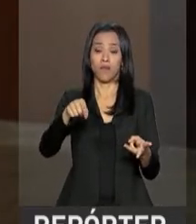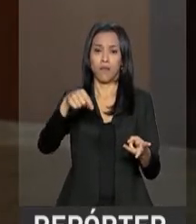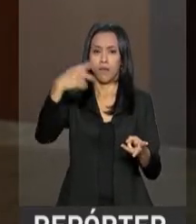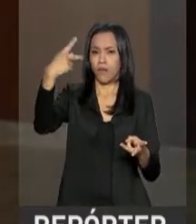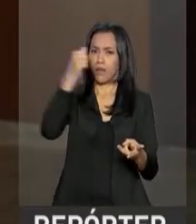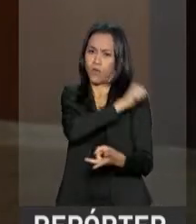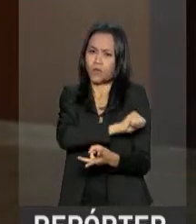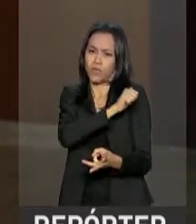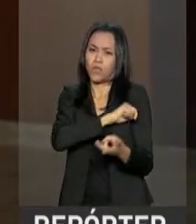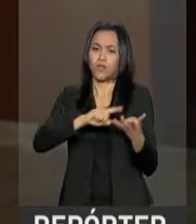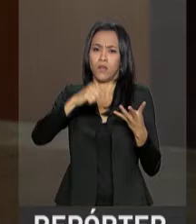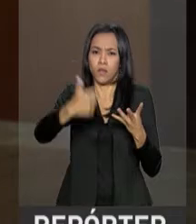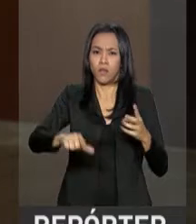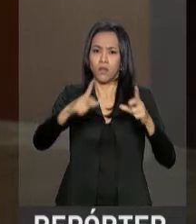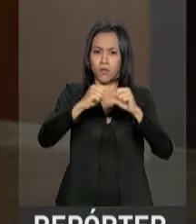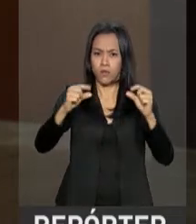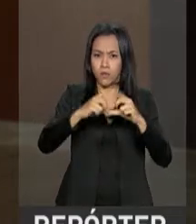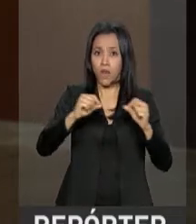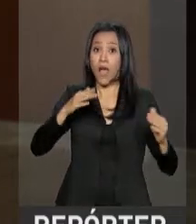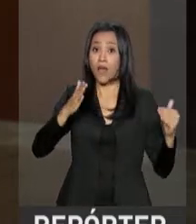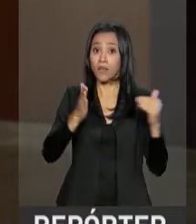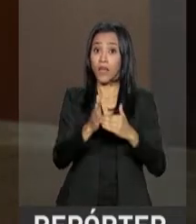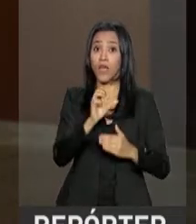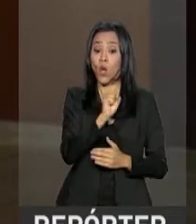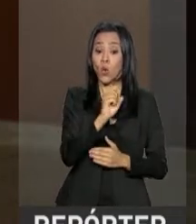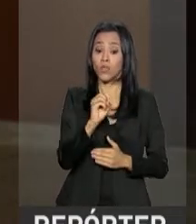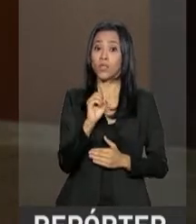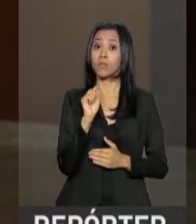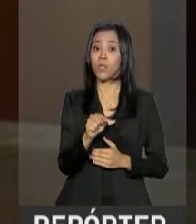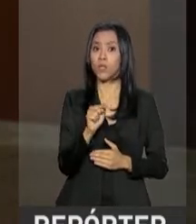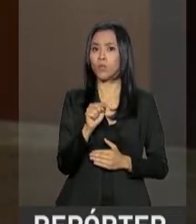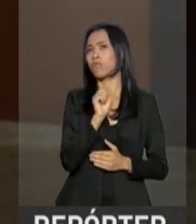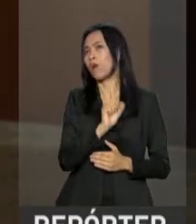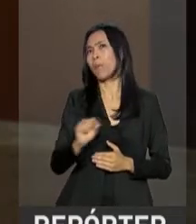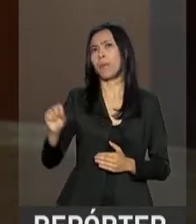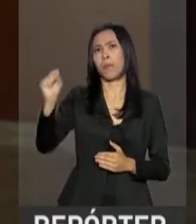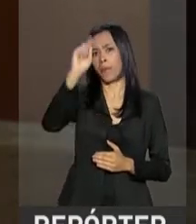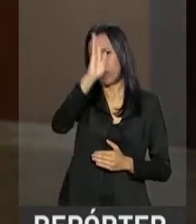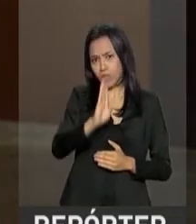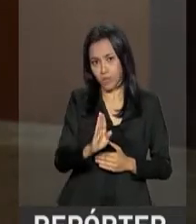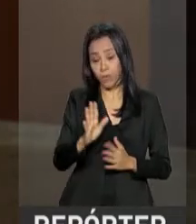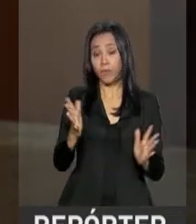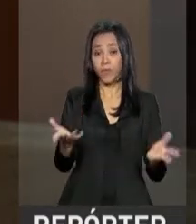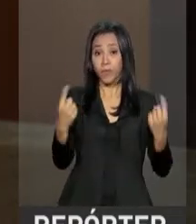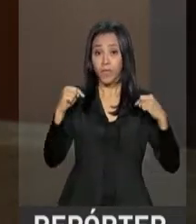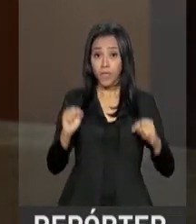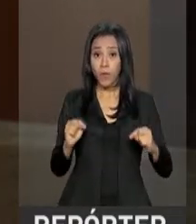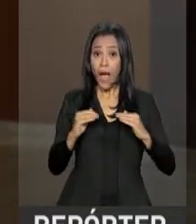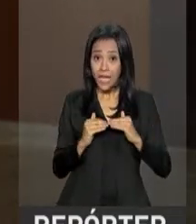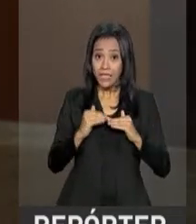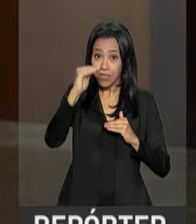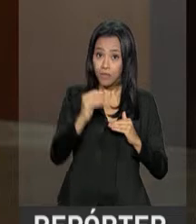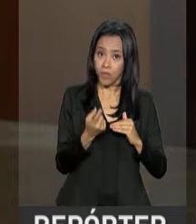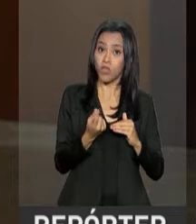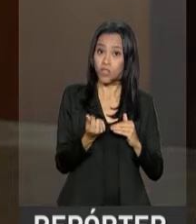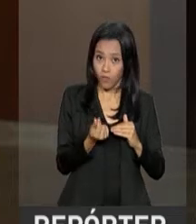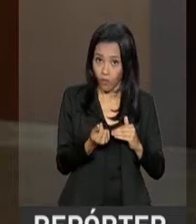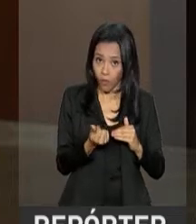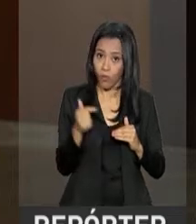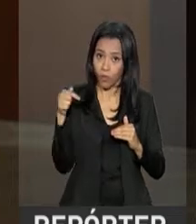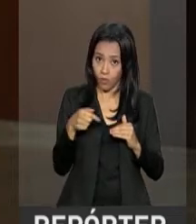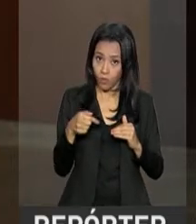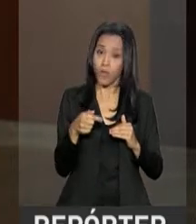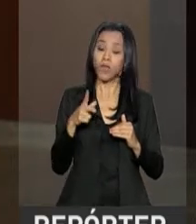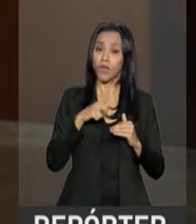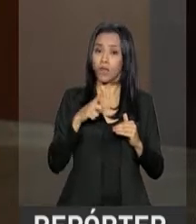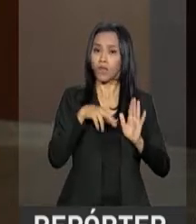federal e de até 800 mil reais no restante do país já os imóveis acima desse valor que se enquadram